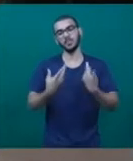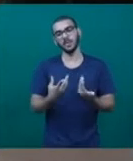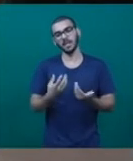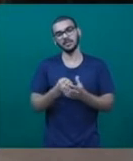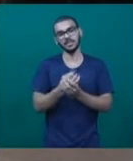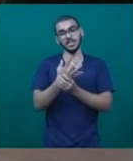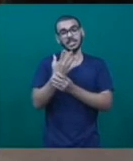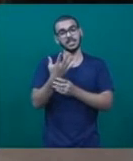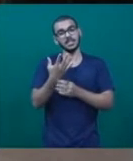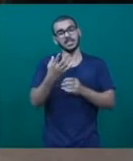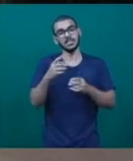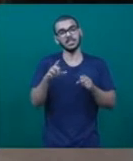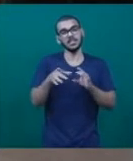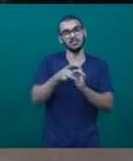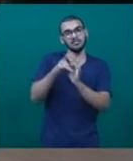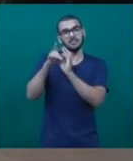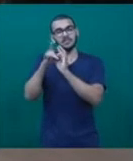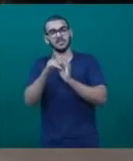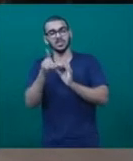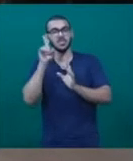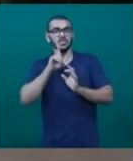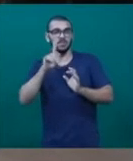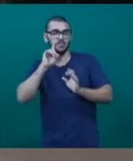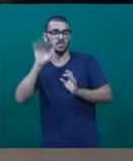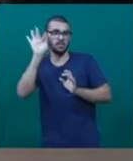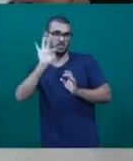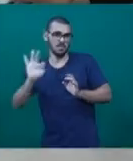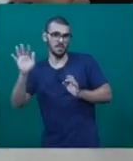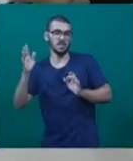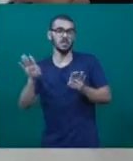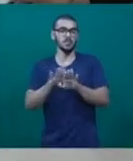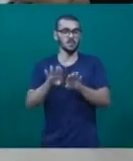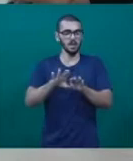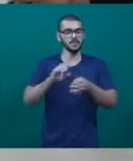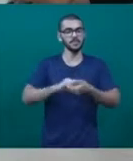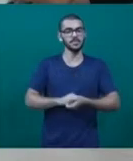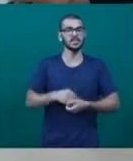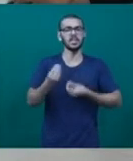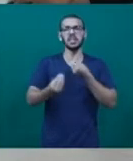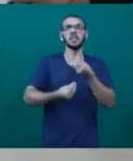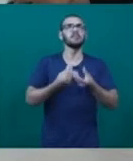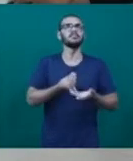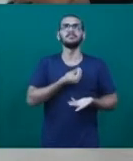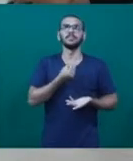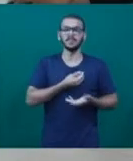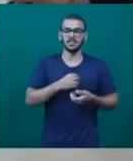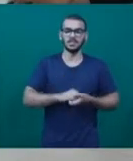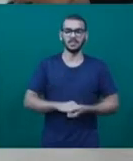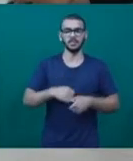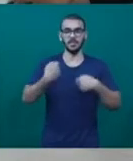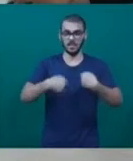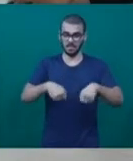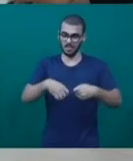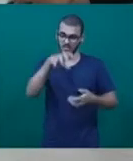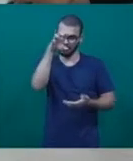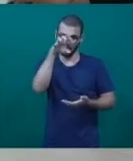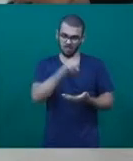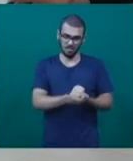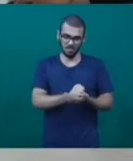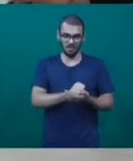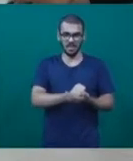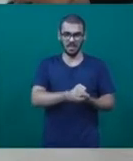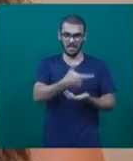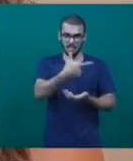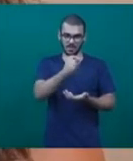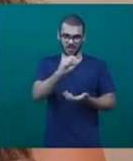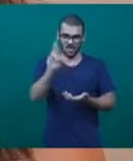de um vínculo com a Florida Atlantic University. Como é possível participar, professora? É só você fazer uma inscrição, as inscrições